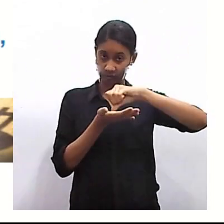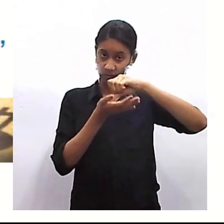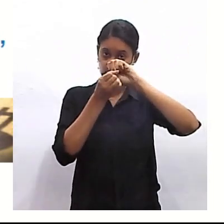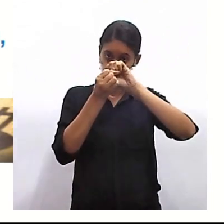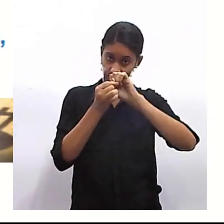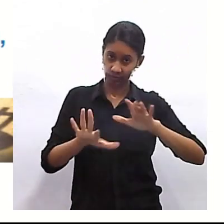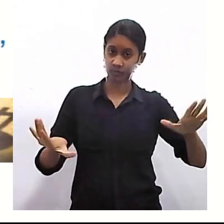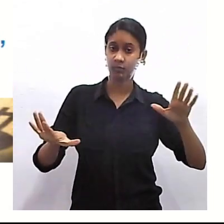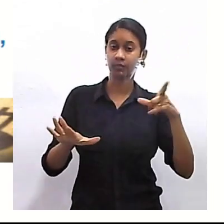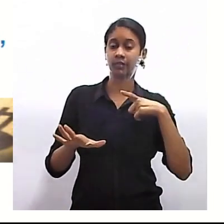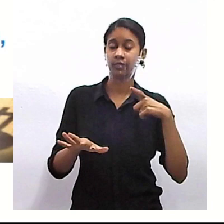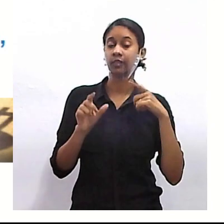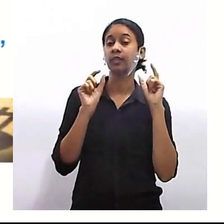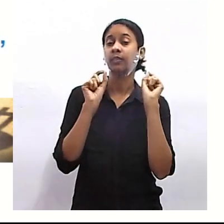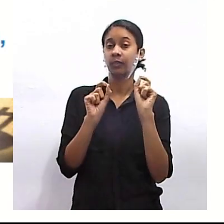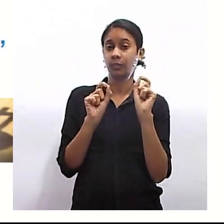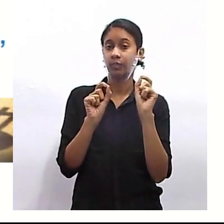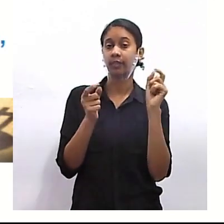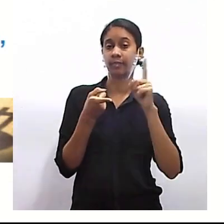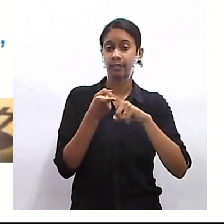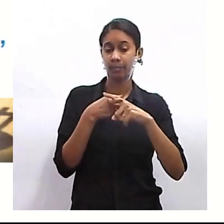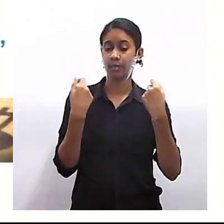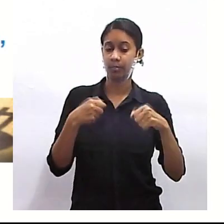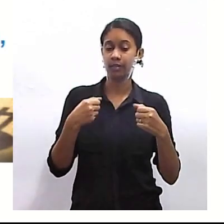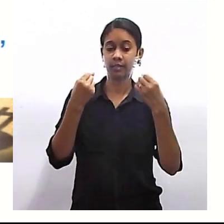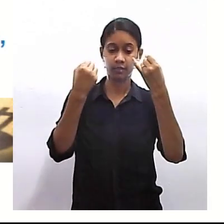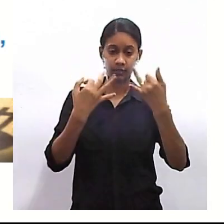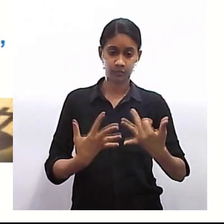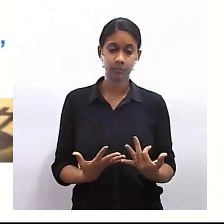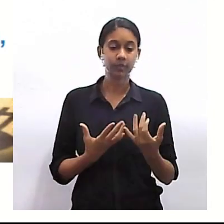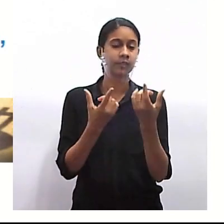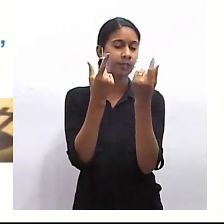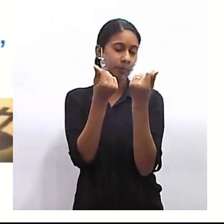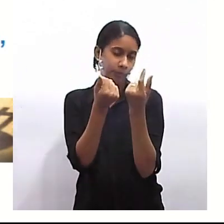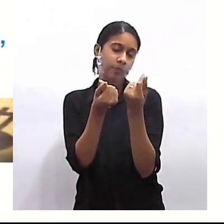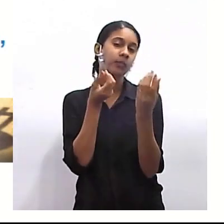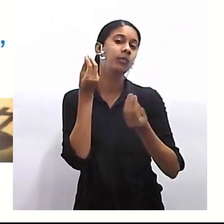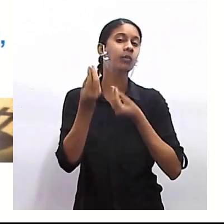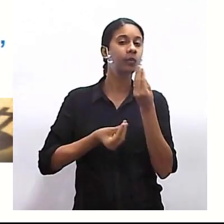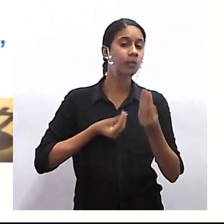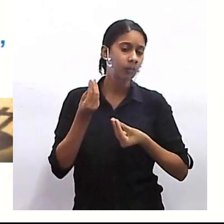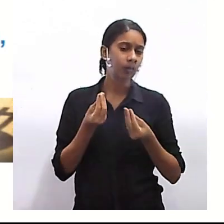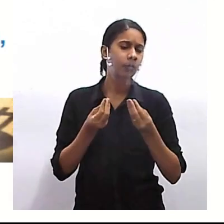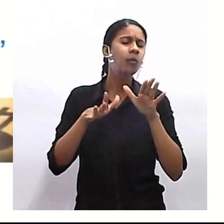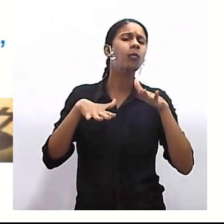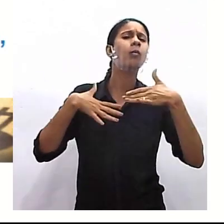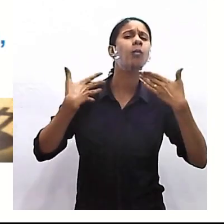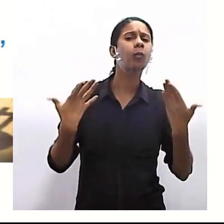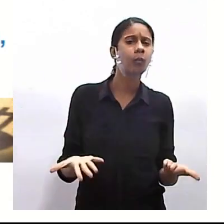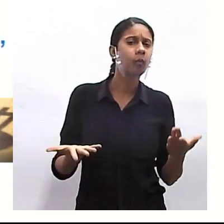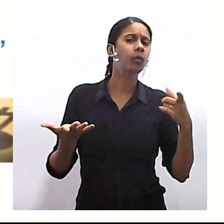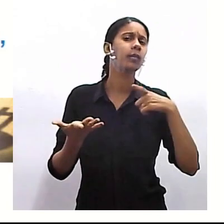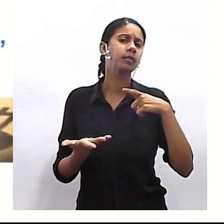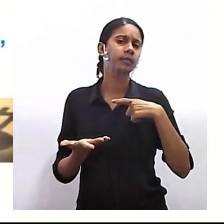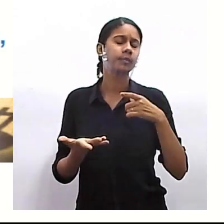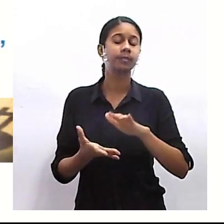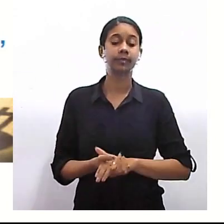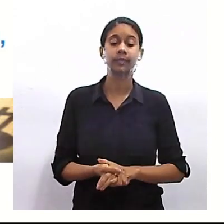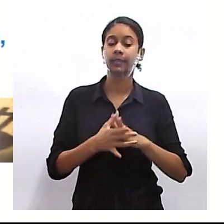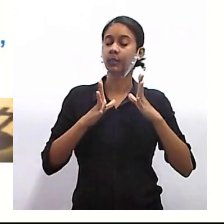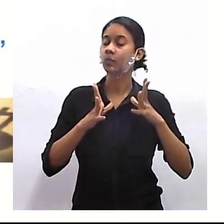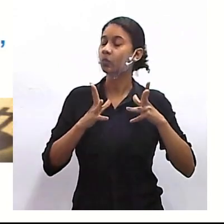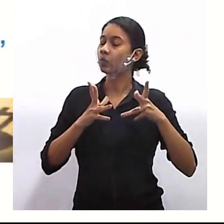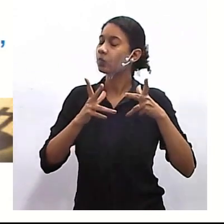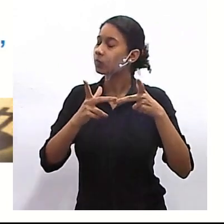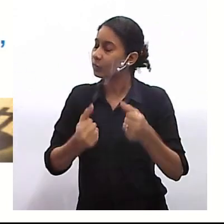distribuição, a gente também não pode deixar de falar dos custos envolvidos, né? Que custos são esses? Então, para tudo tem um